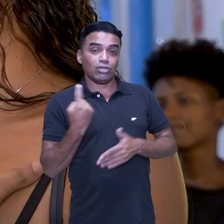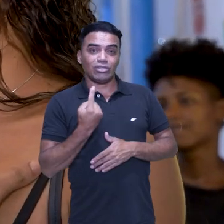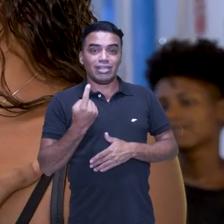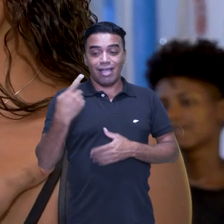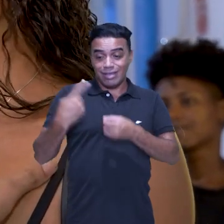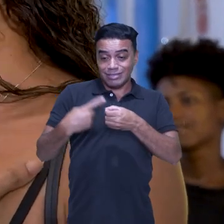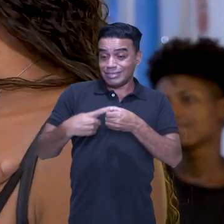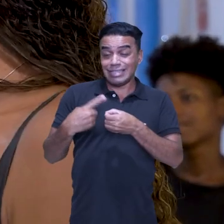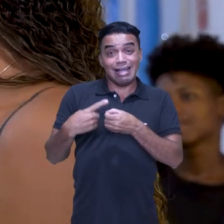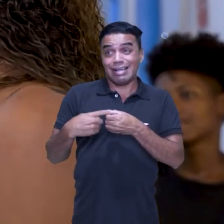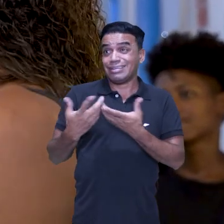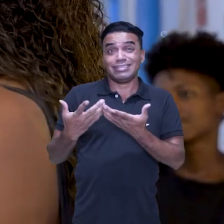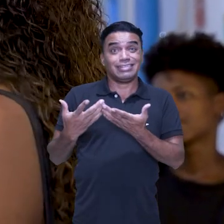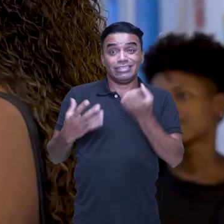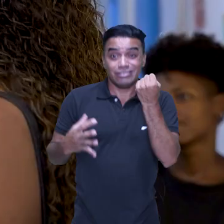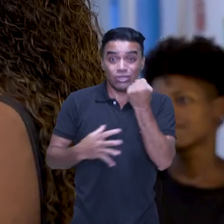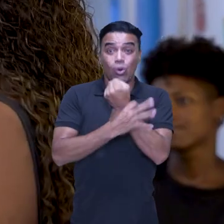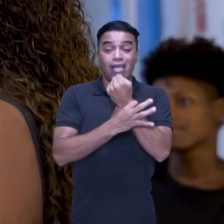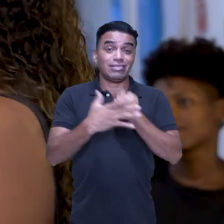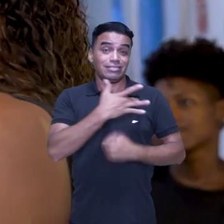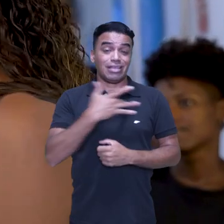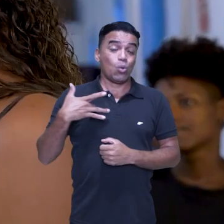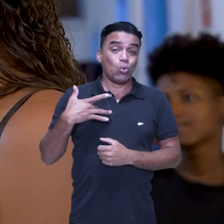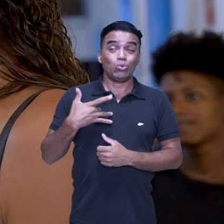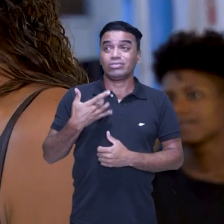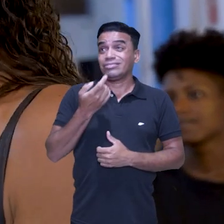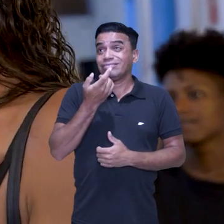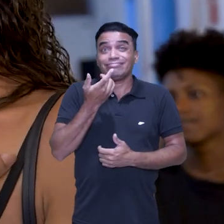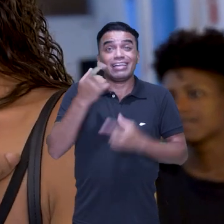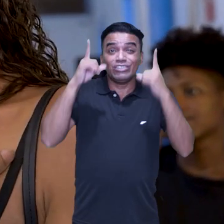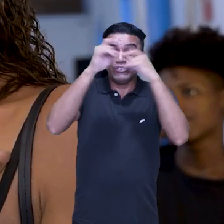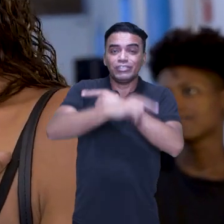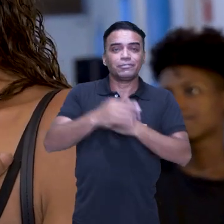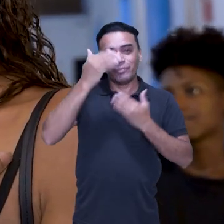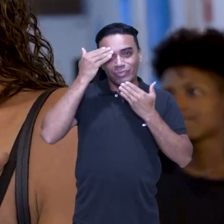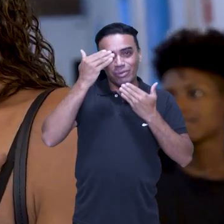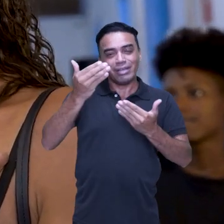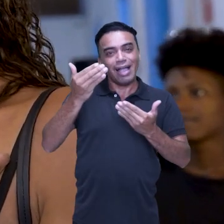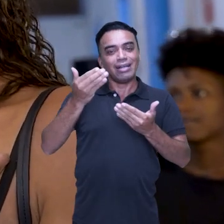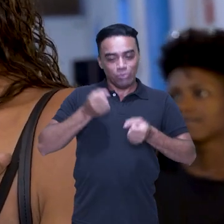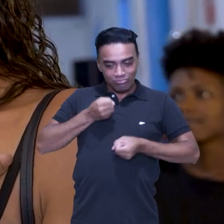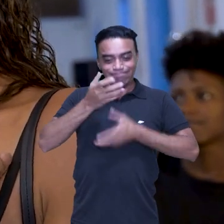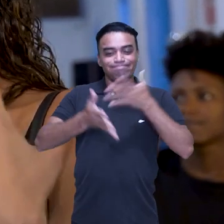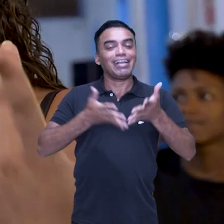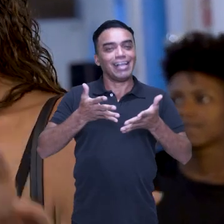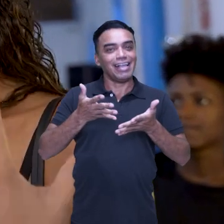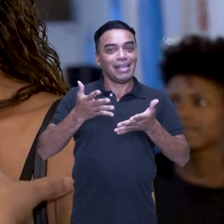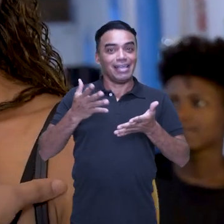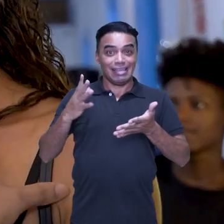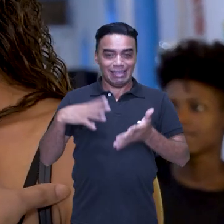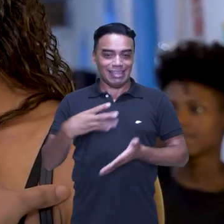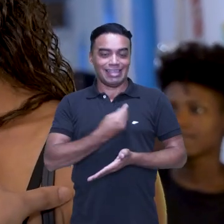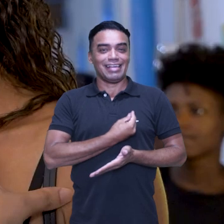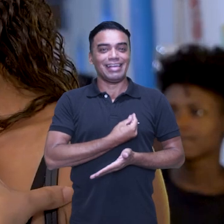não tem muito com quem contar com a nossa segurança, com a nossa saúde. E muito obrigada por dar voz a mim e às minhas semelhantes,